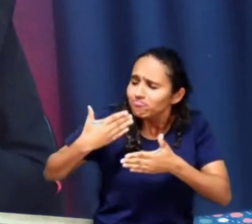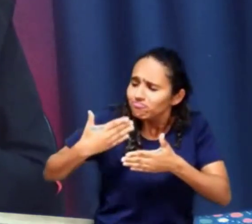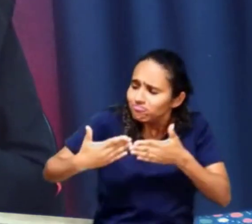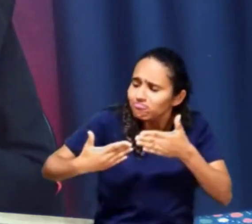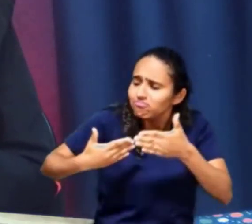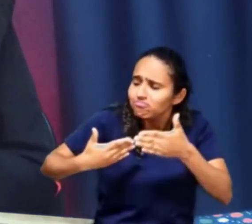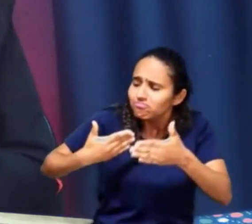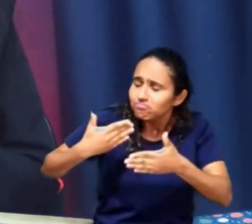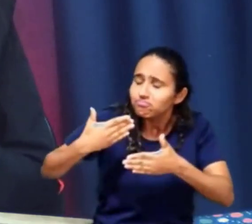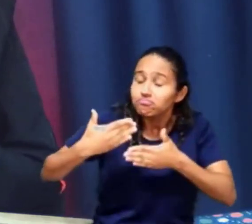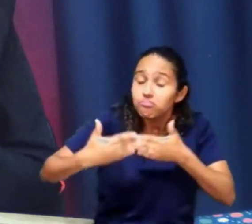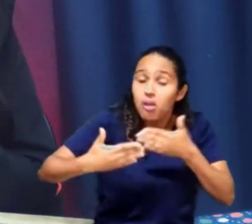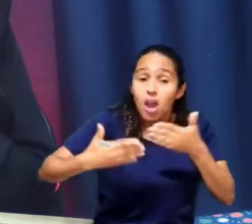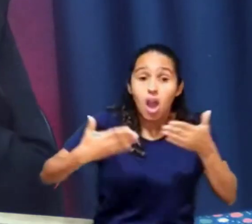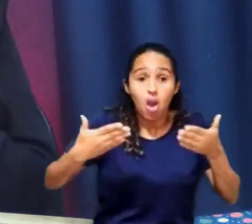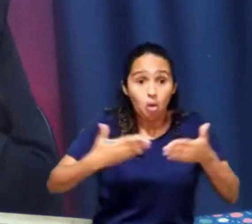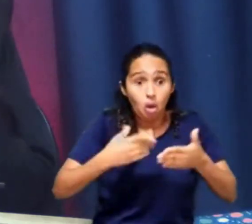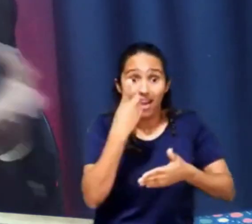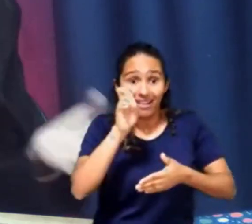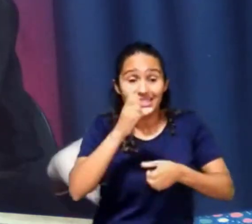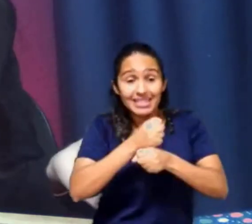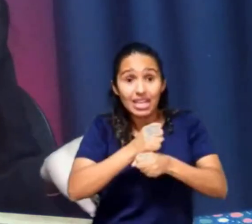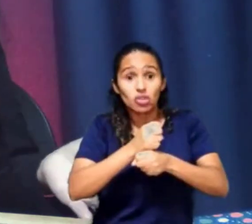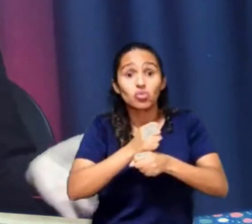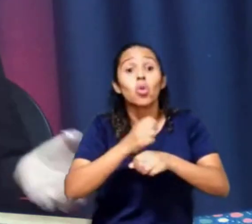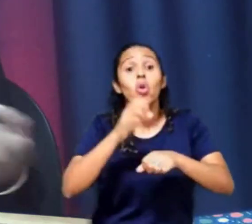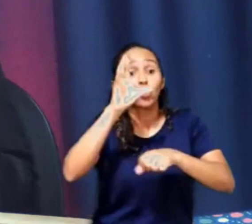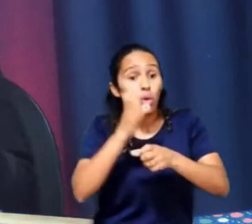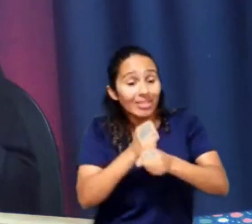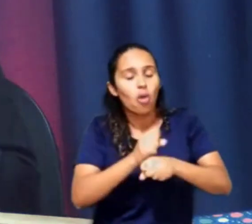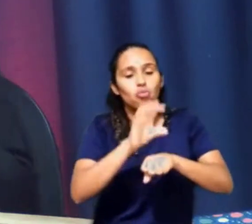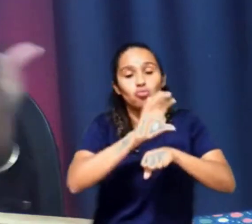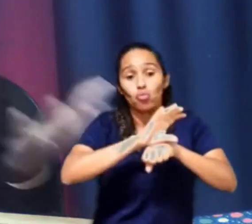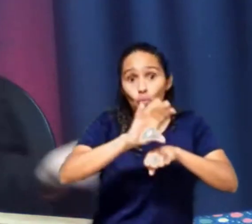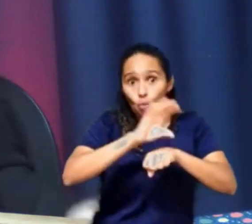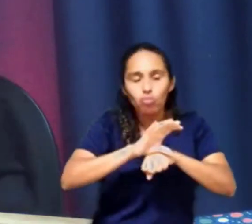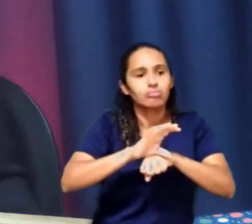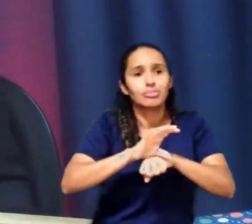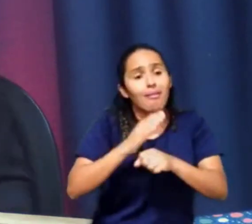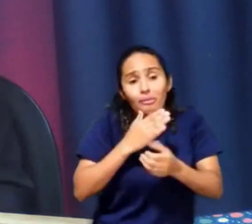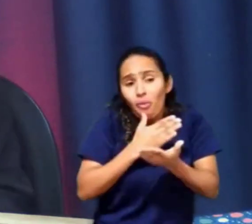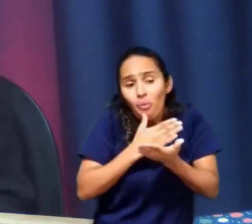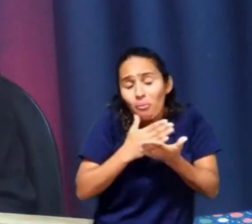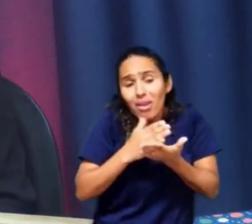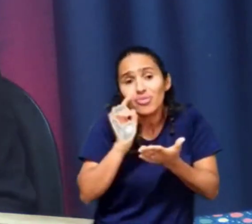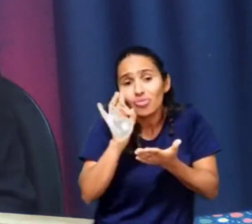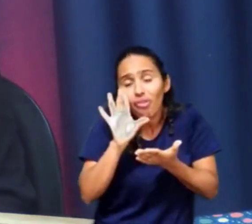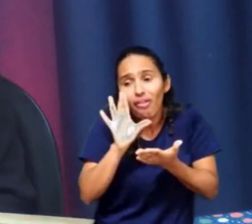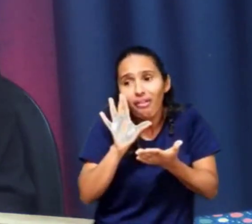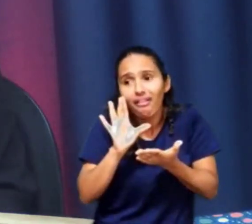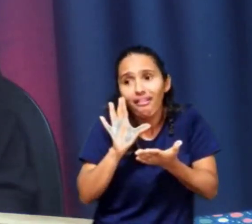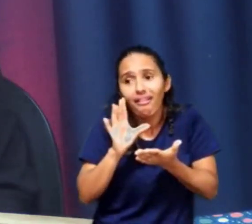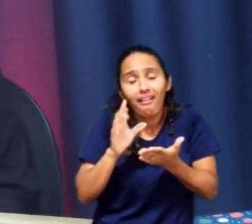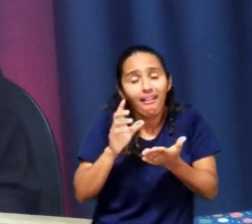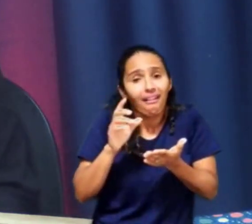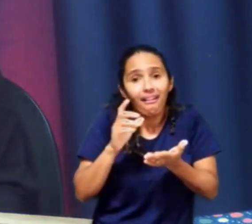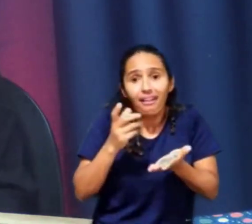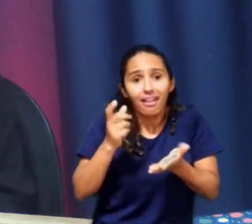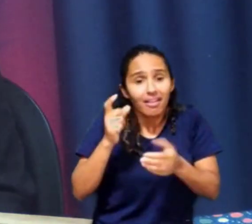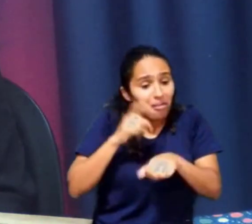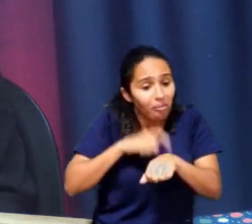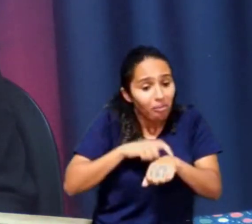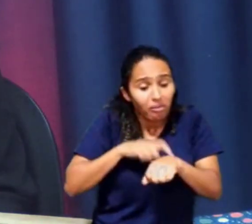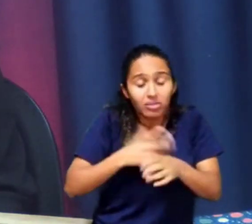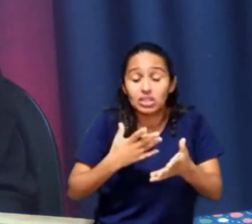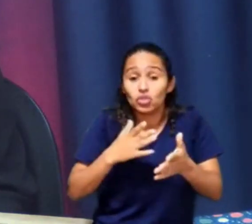curso, né, e é muito recente, se a gente começar a falar, né, da língua de sinais. Então, a gente